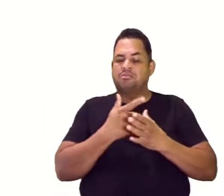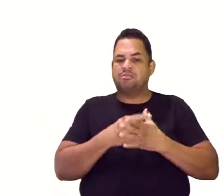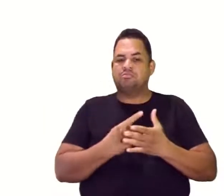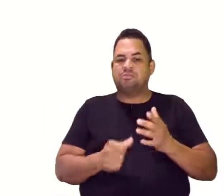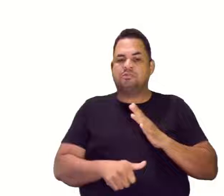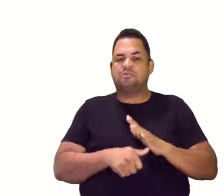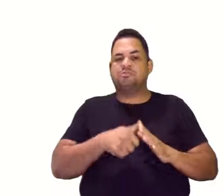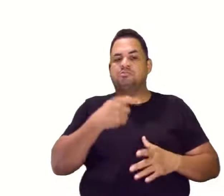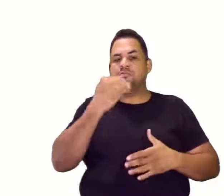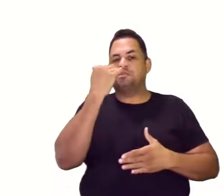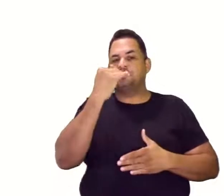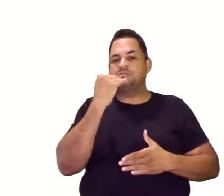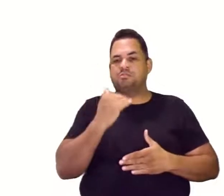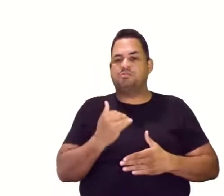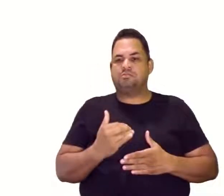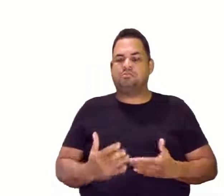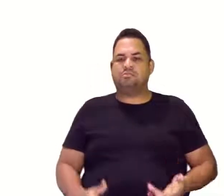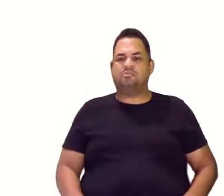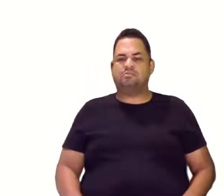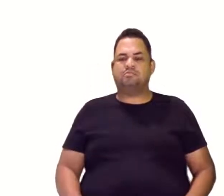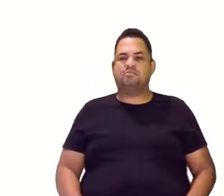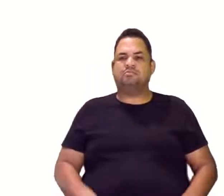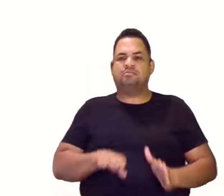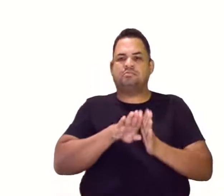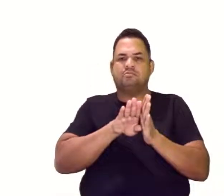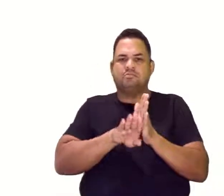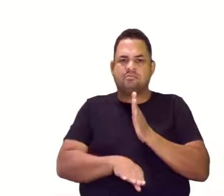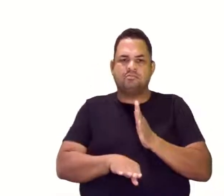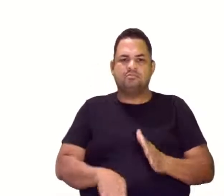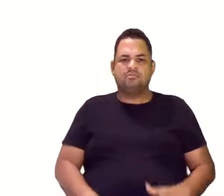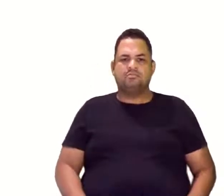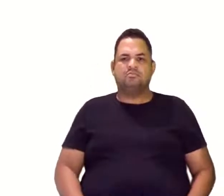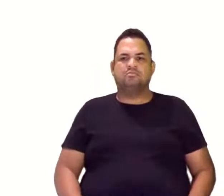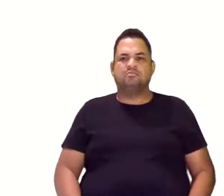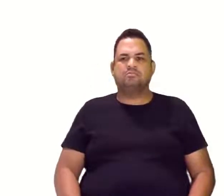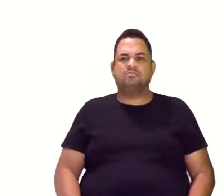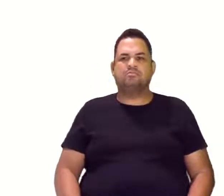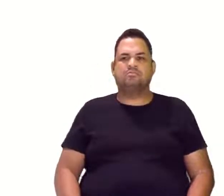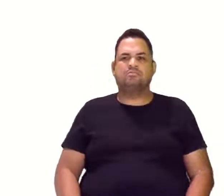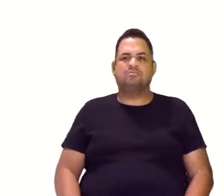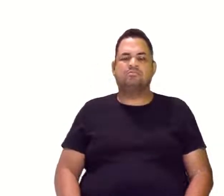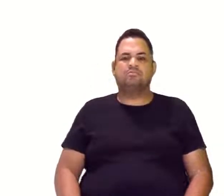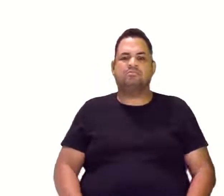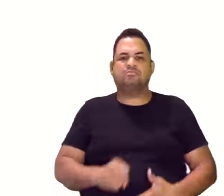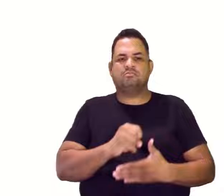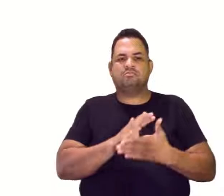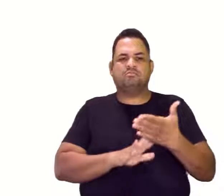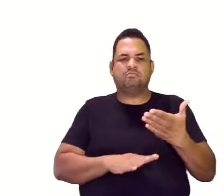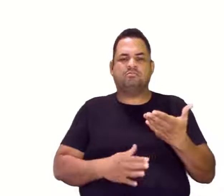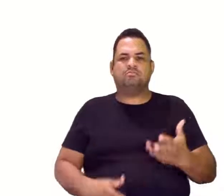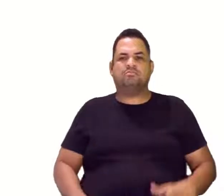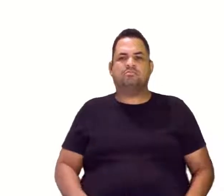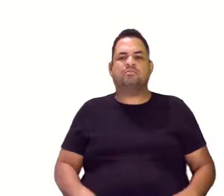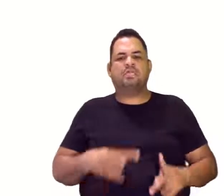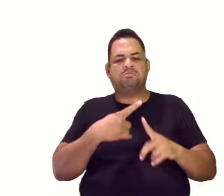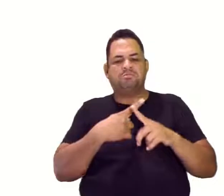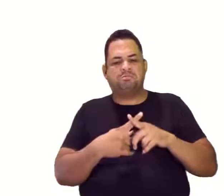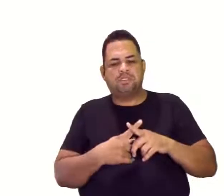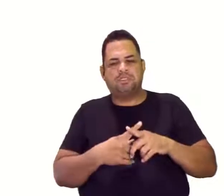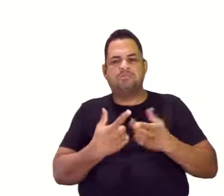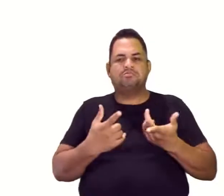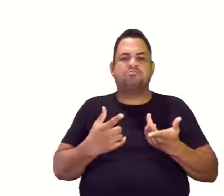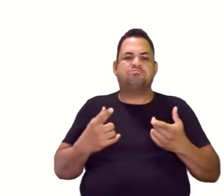itens, não é? Isso. Então eu vou ter que subtrair aí, né? Então, olha, só uma questão de ficar subtraindo e